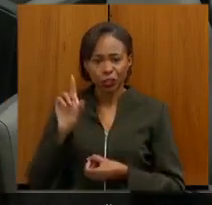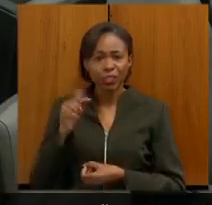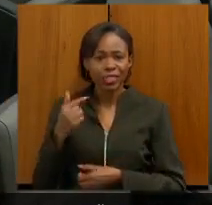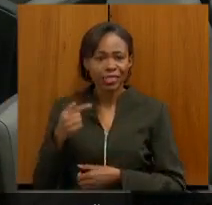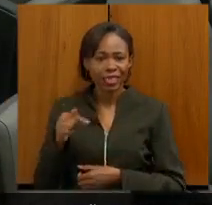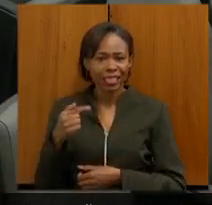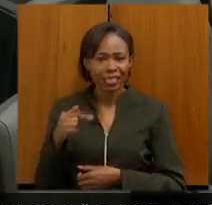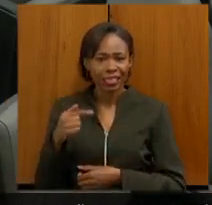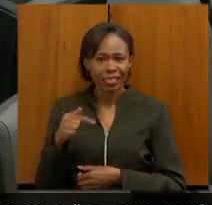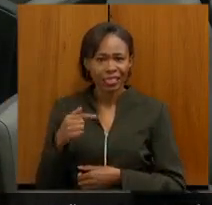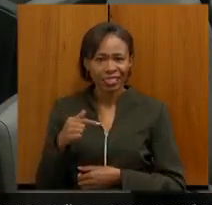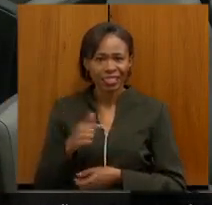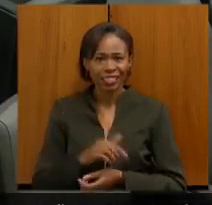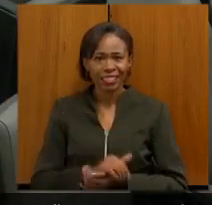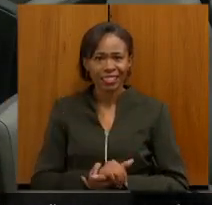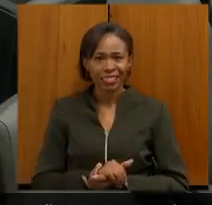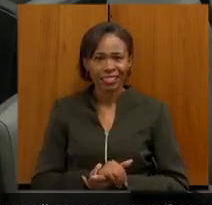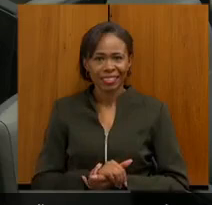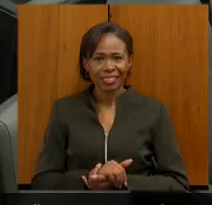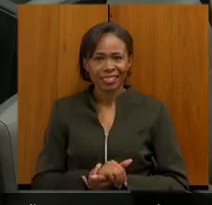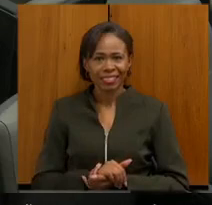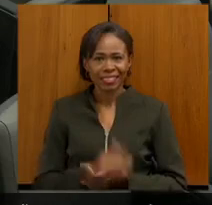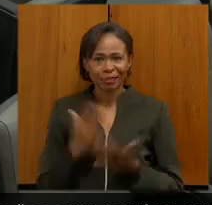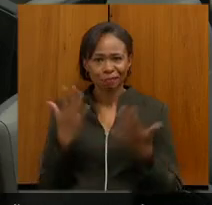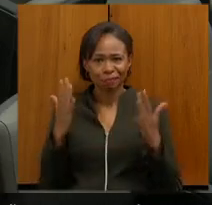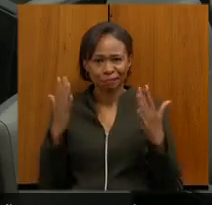na maioria é